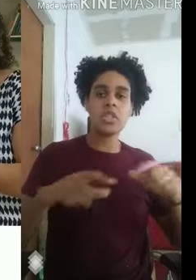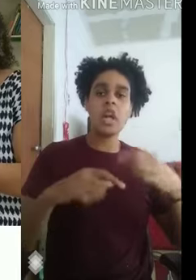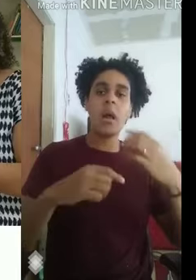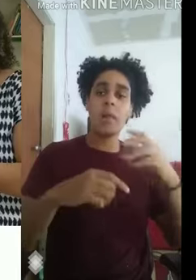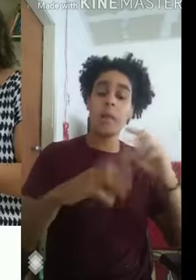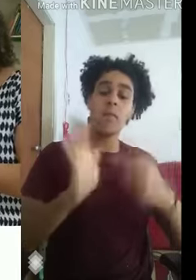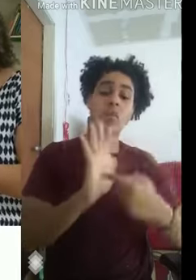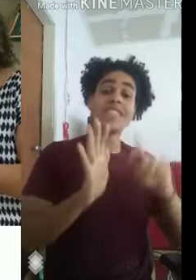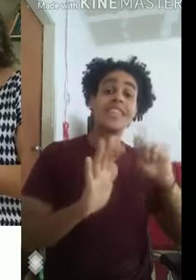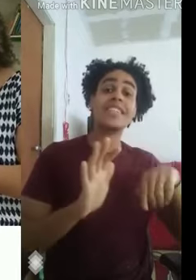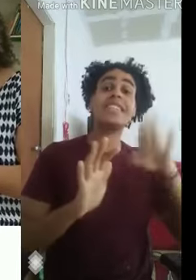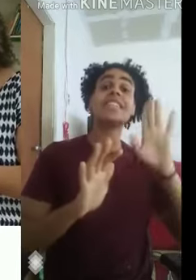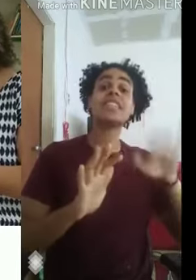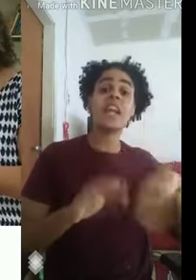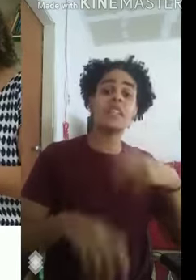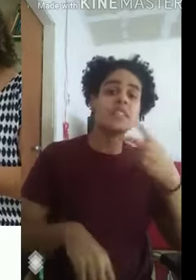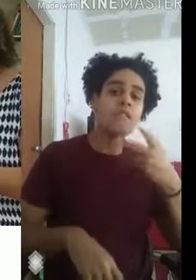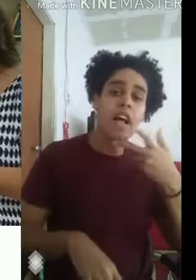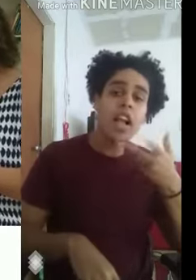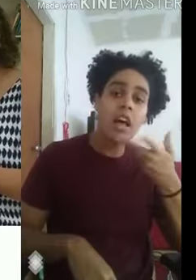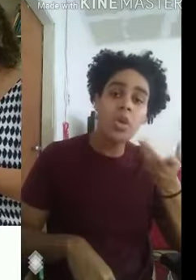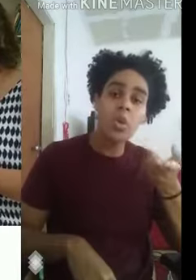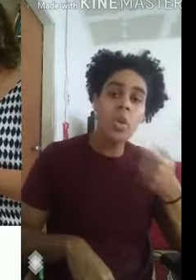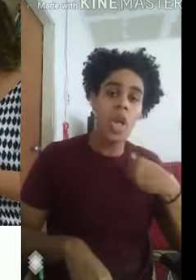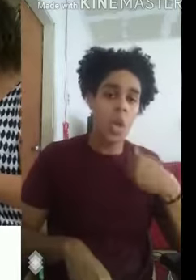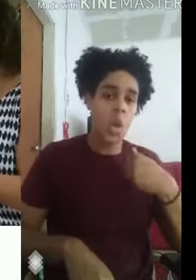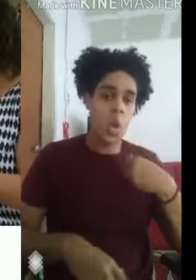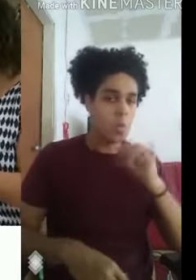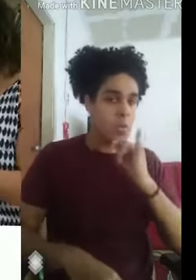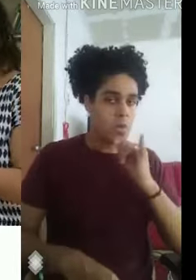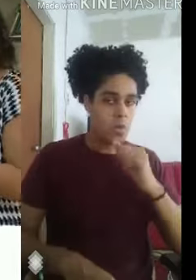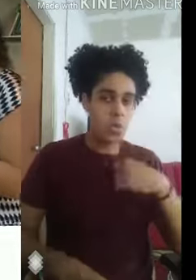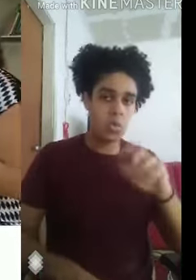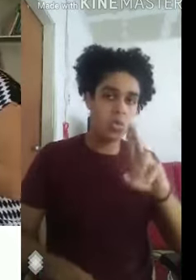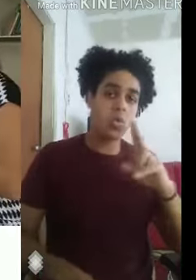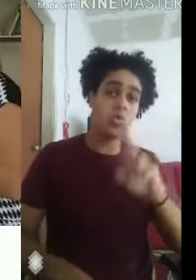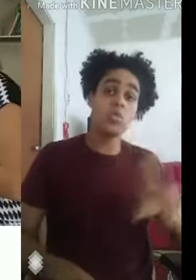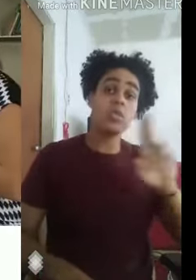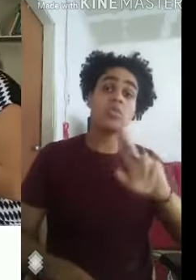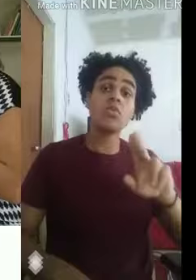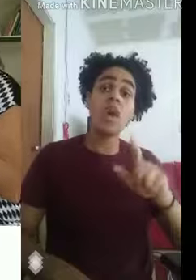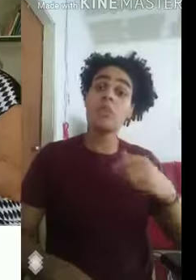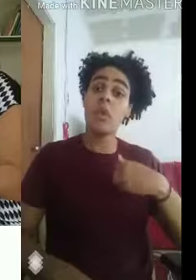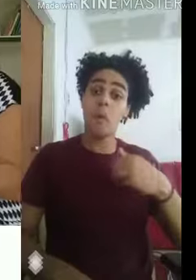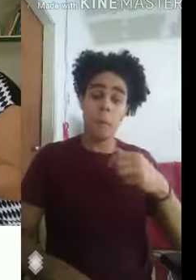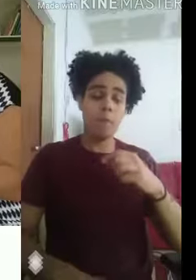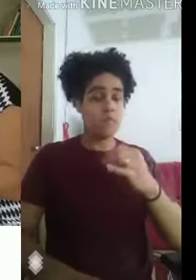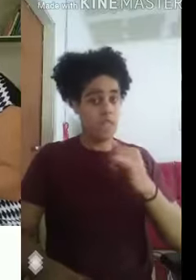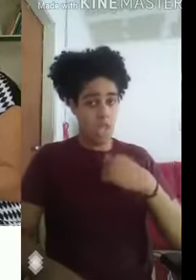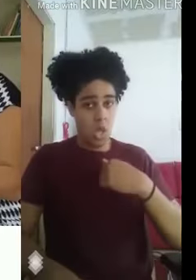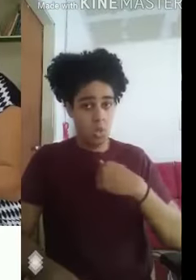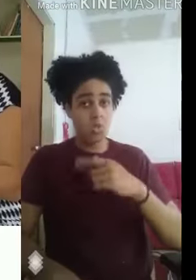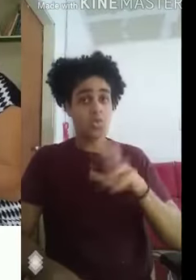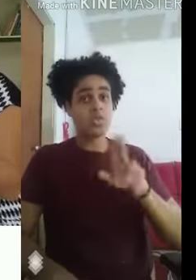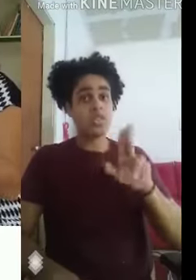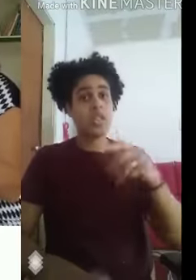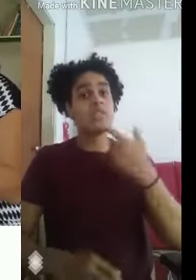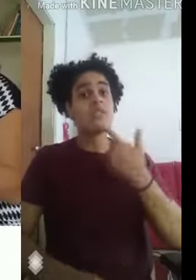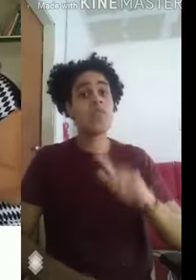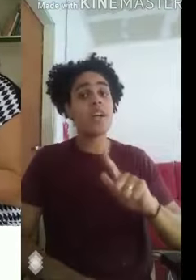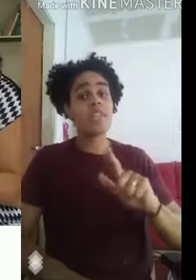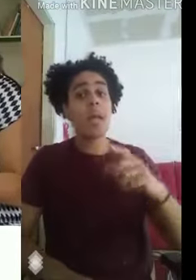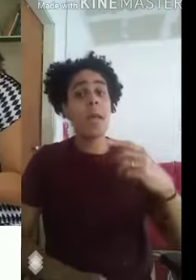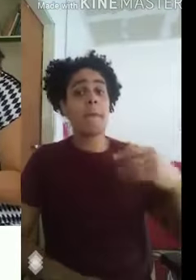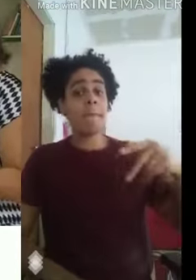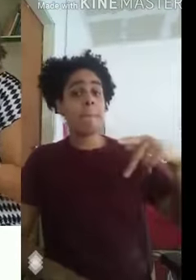falando. Eu, por exemplo, o tempo todo estou usando uma linguagem pessoal para me comunicar com vocês.